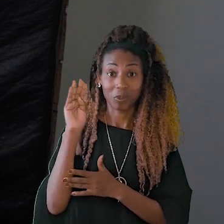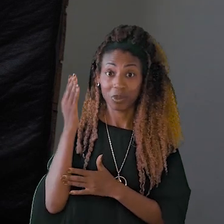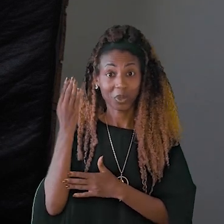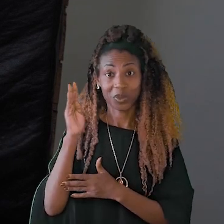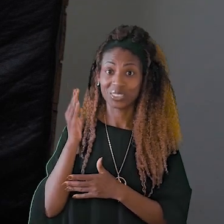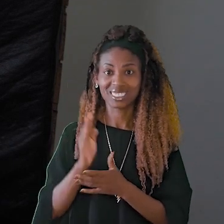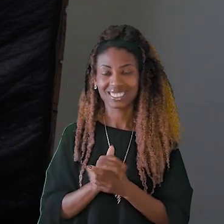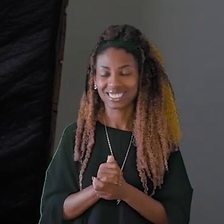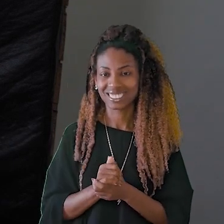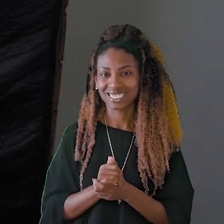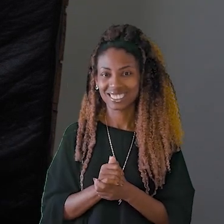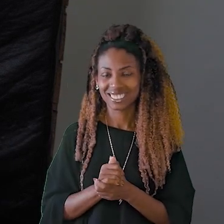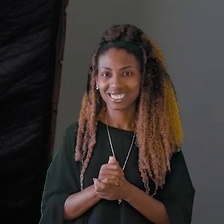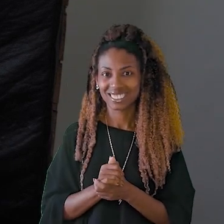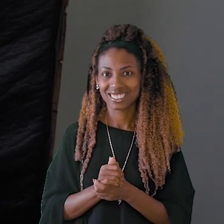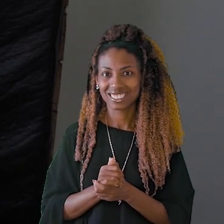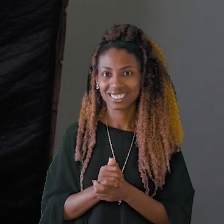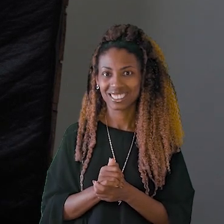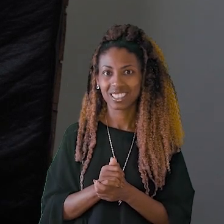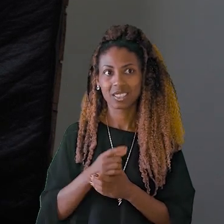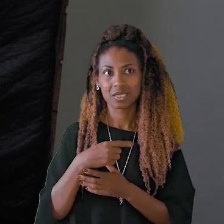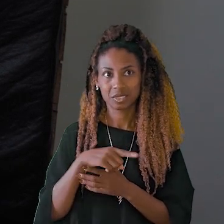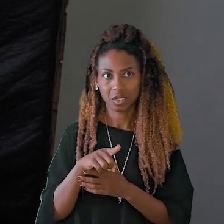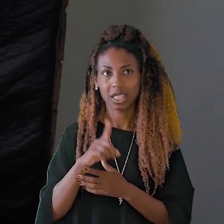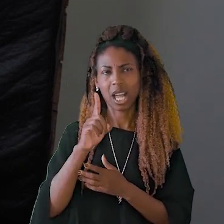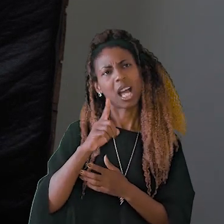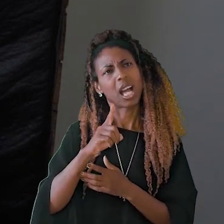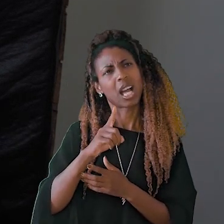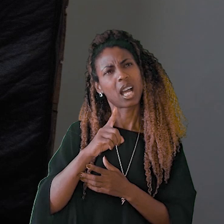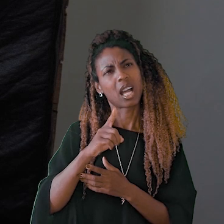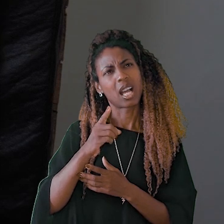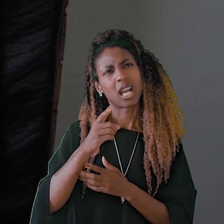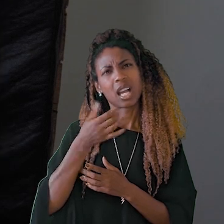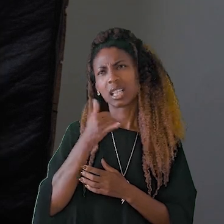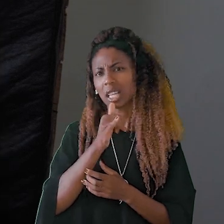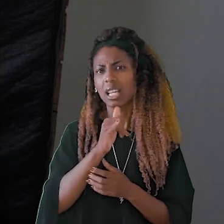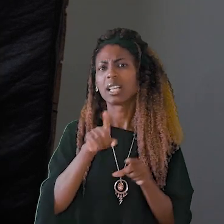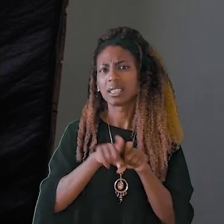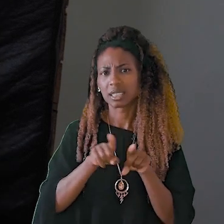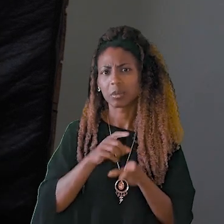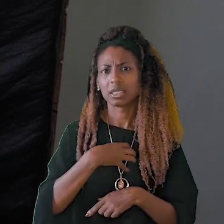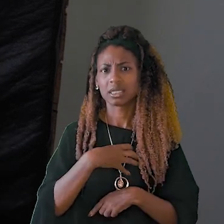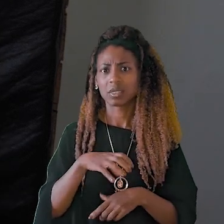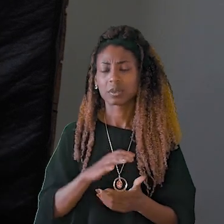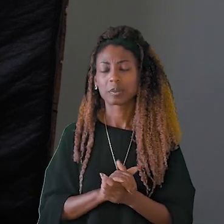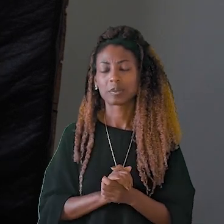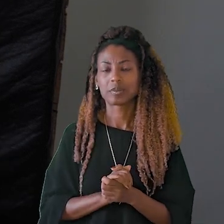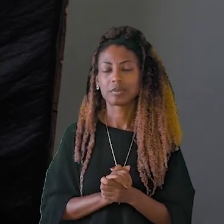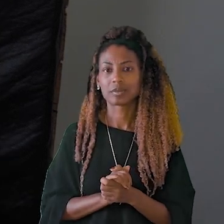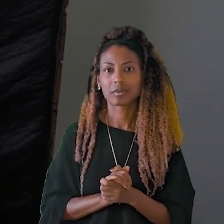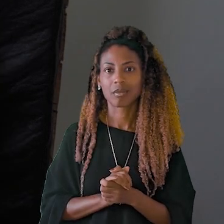que a Beyoncé foi em 2 lugares específicos, acho que foi em Paris e, né, aqui em Salvador. E aí tudo aconteceu.